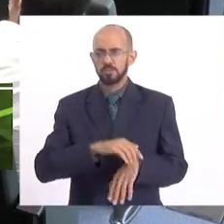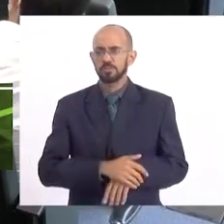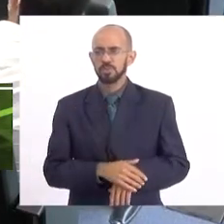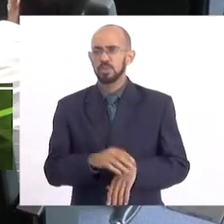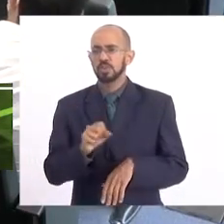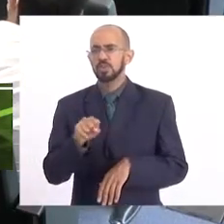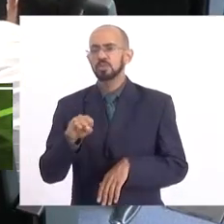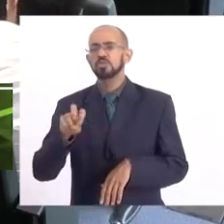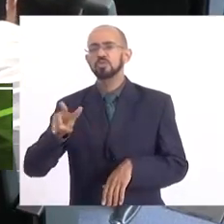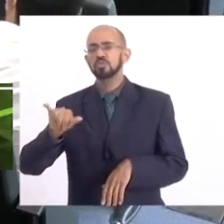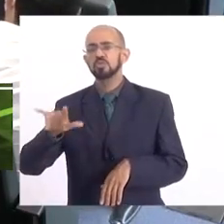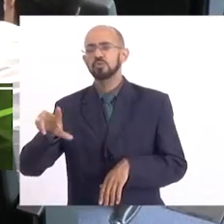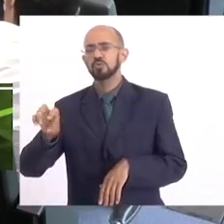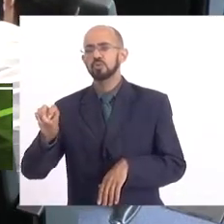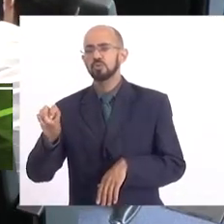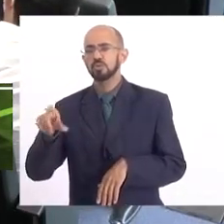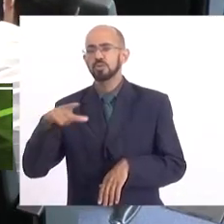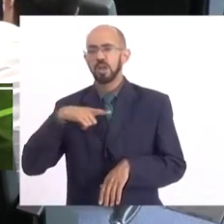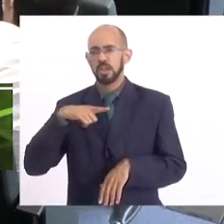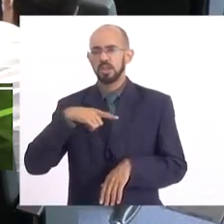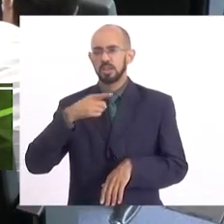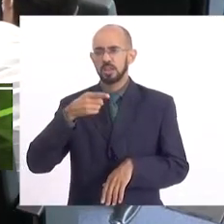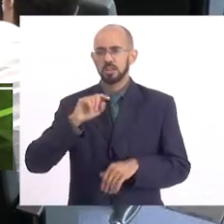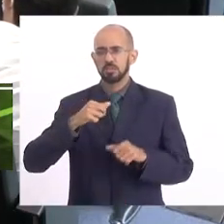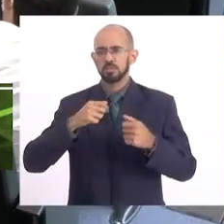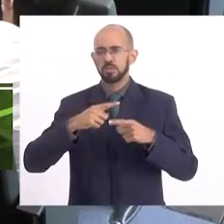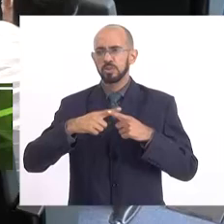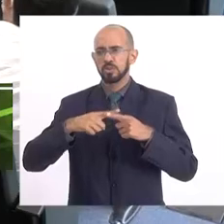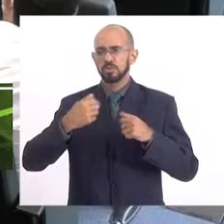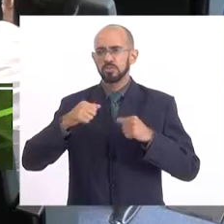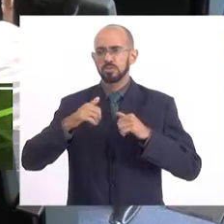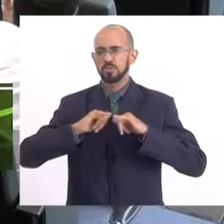RH. É, o Silvio tem também. Publicar isso logo.